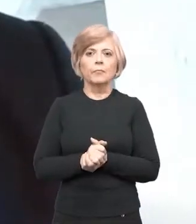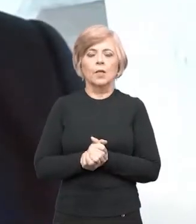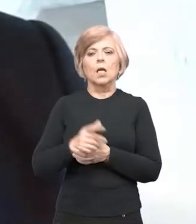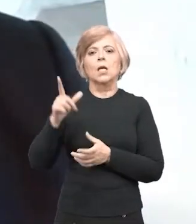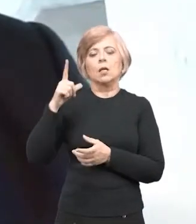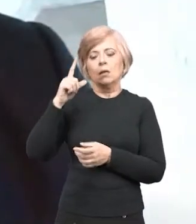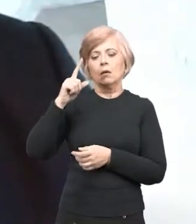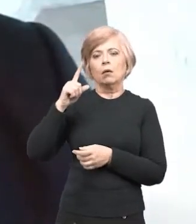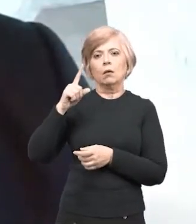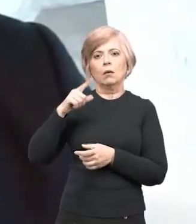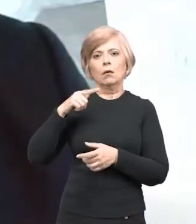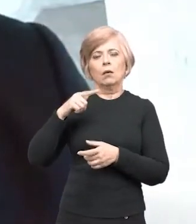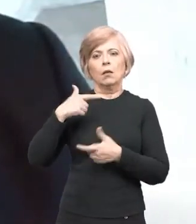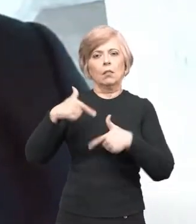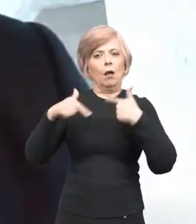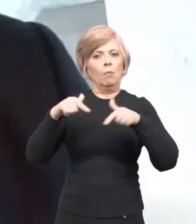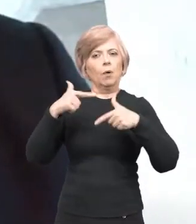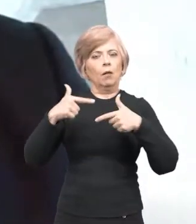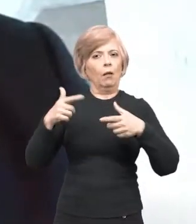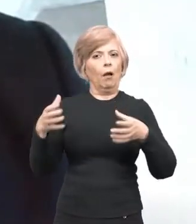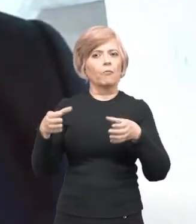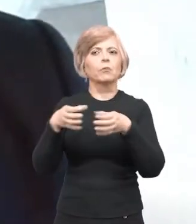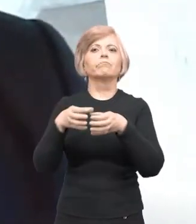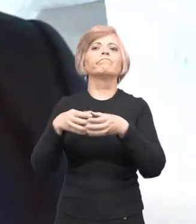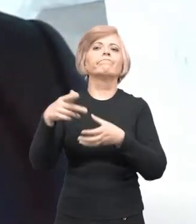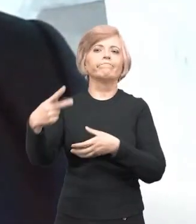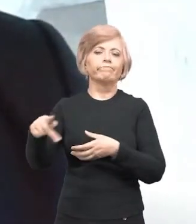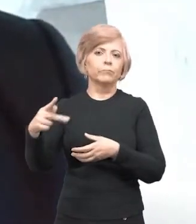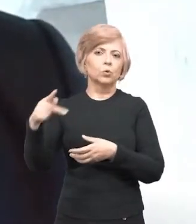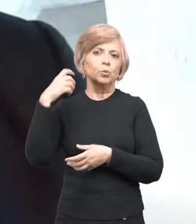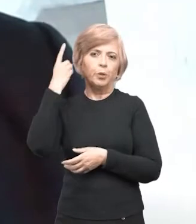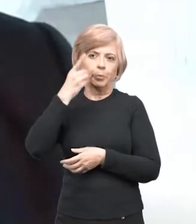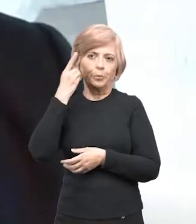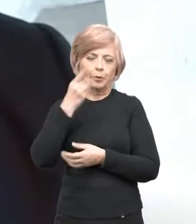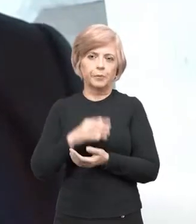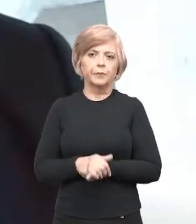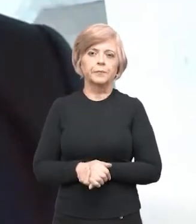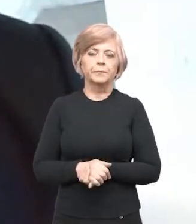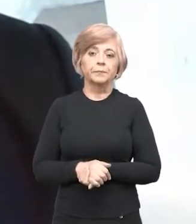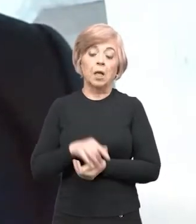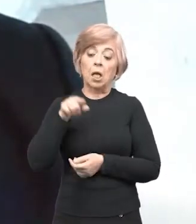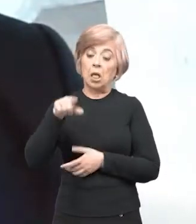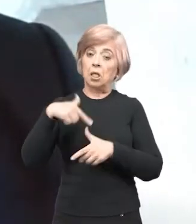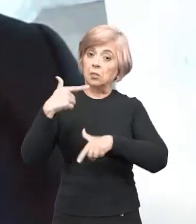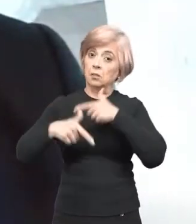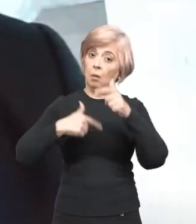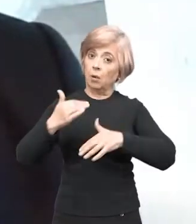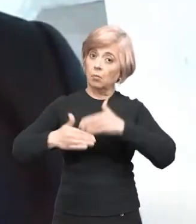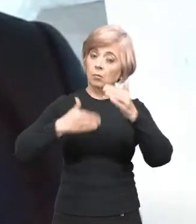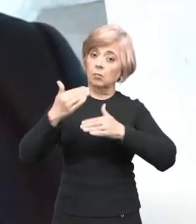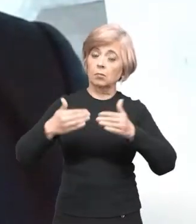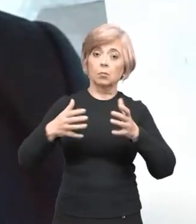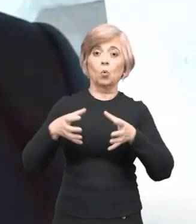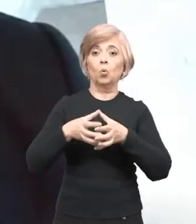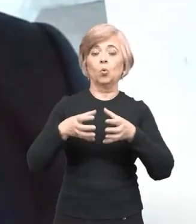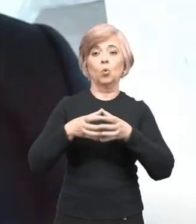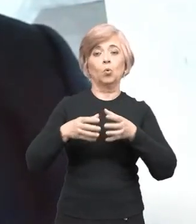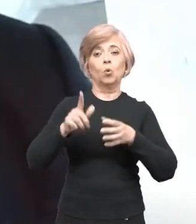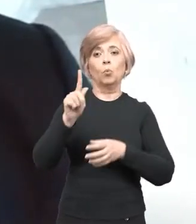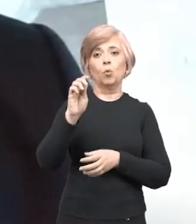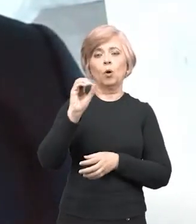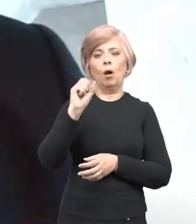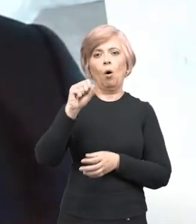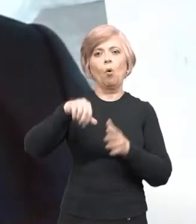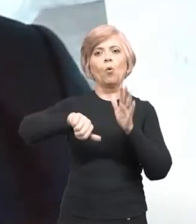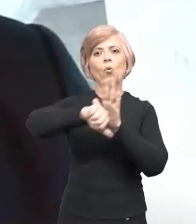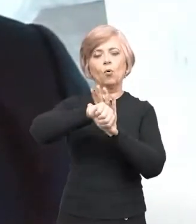os gabinetes dos quais esses assessores pertenciam, né? Esse trabalho também foi desenvolvido pelo Galcrim, que deu